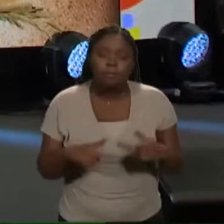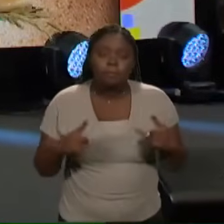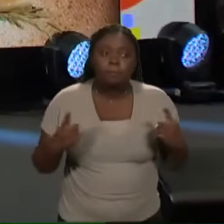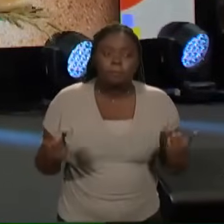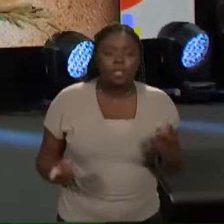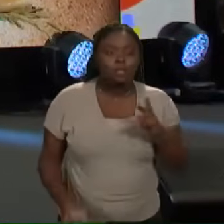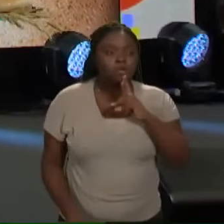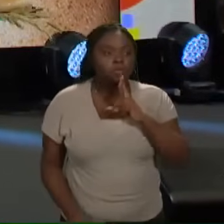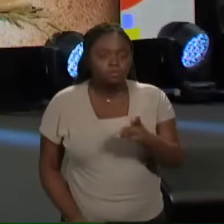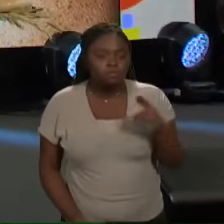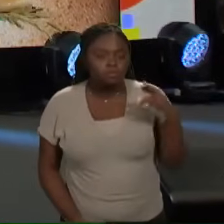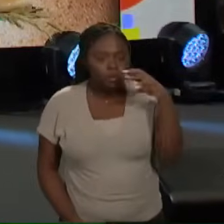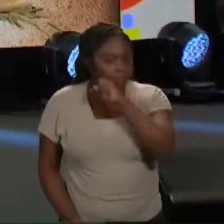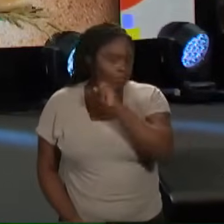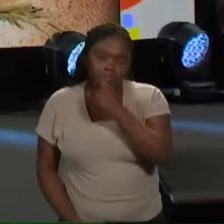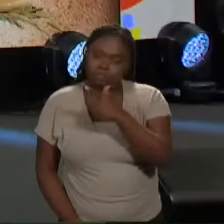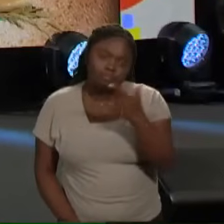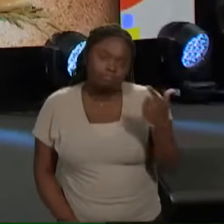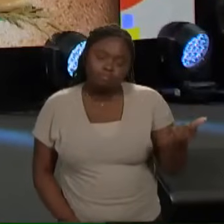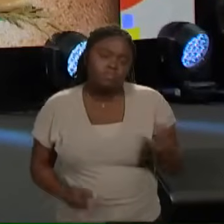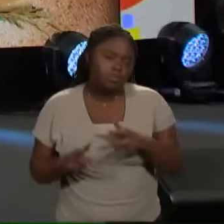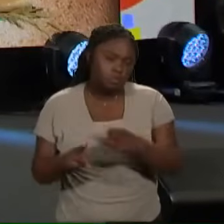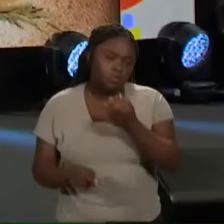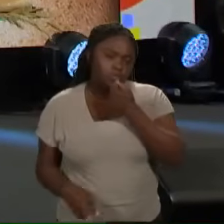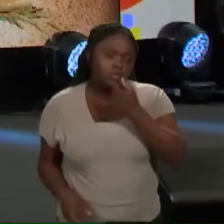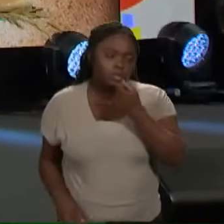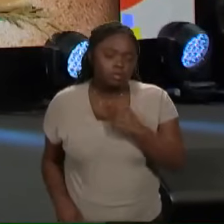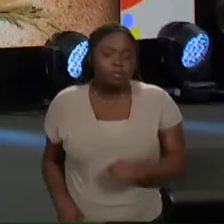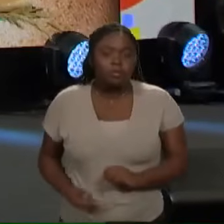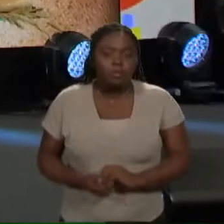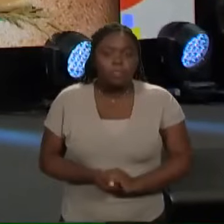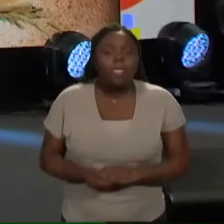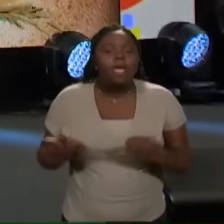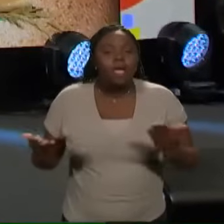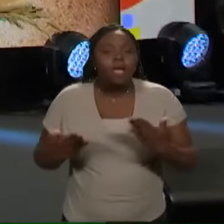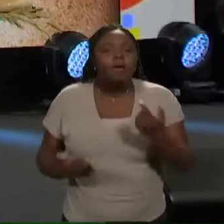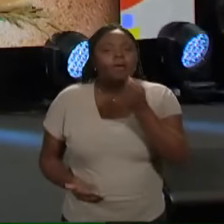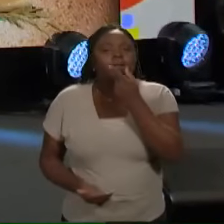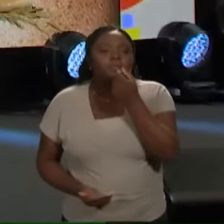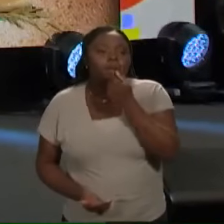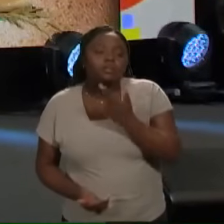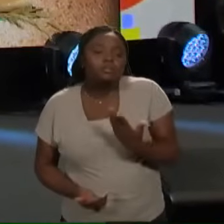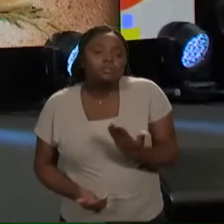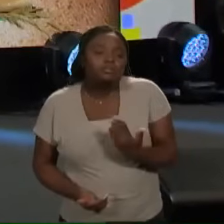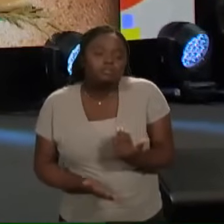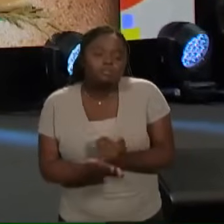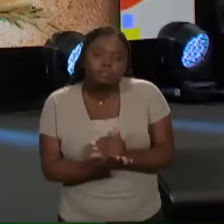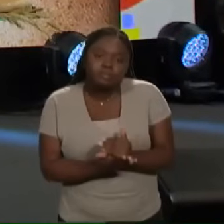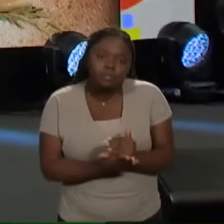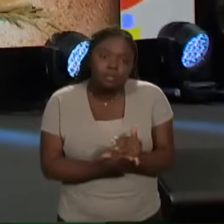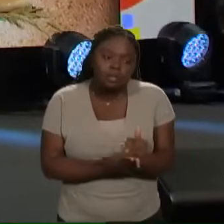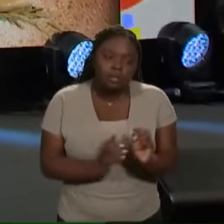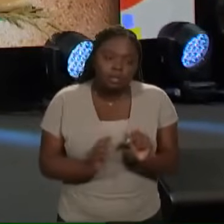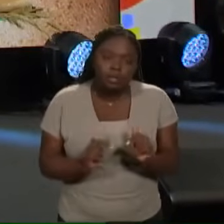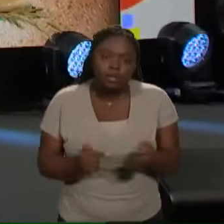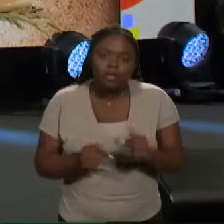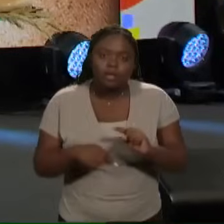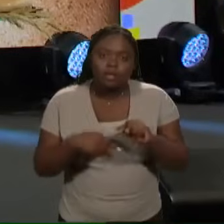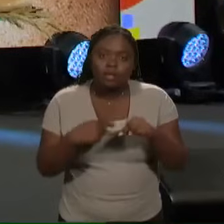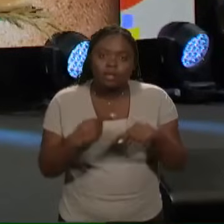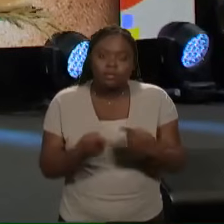com resultados imediatos. Assim como o remédio, você tomou um remédio aqui agora, ele começa a fazer efeito em 30